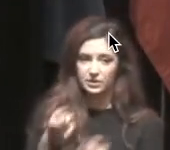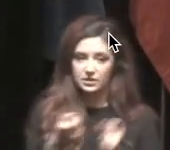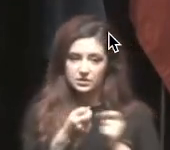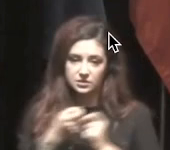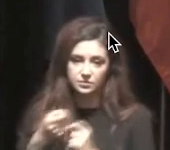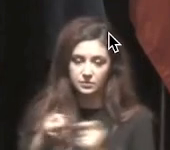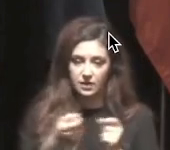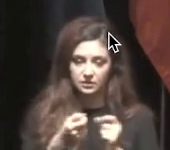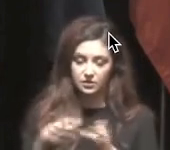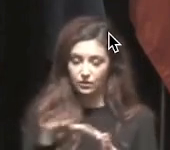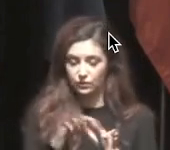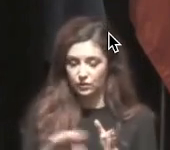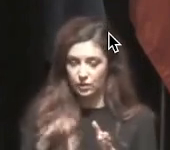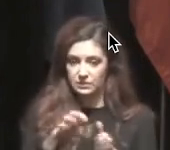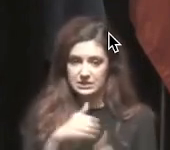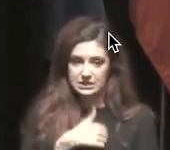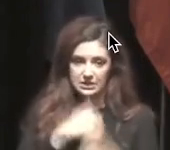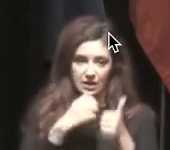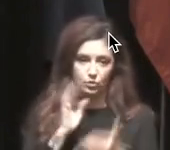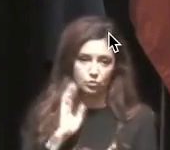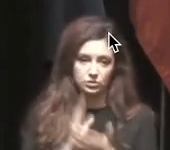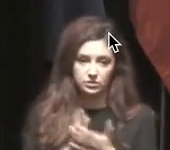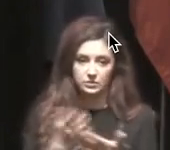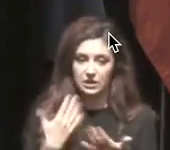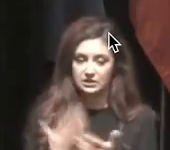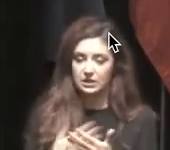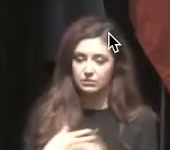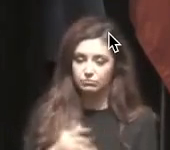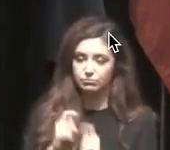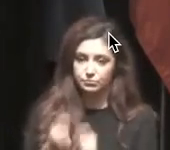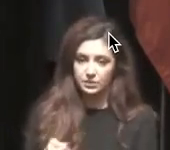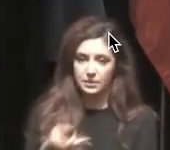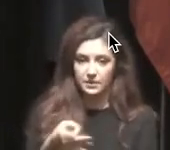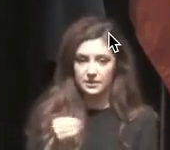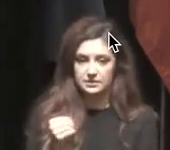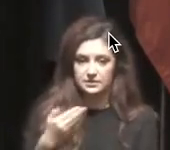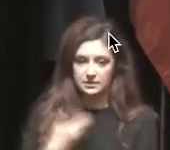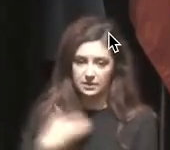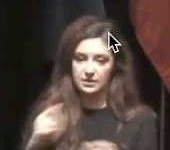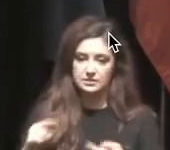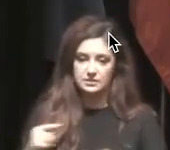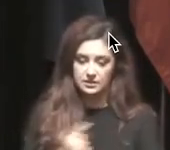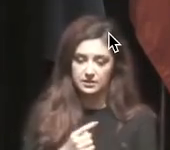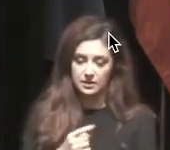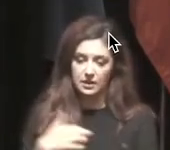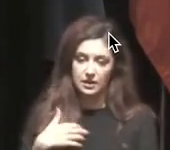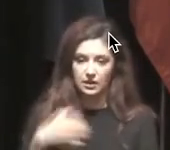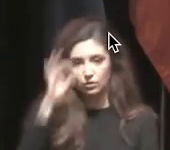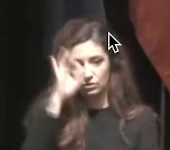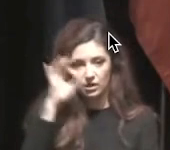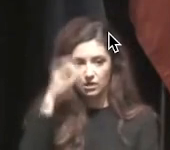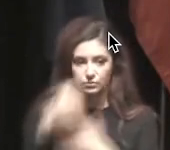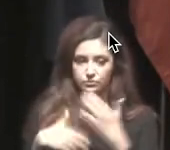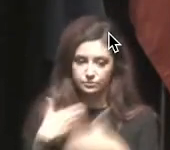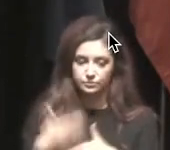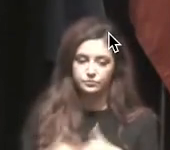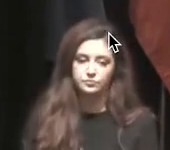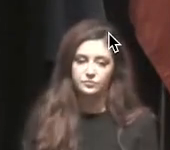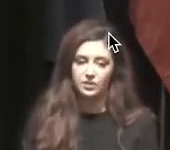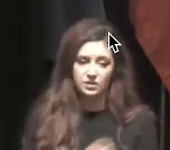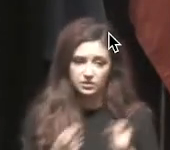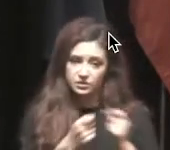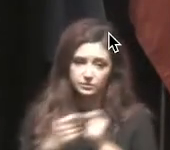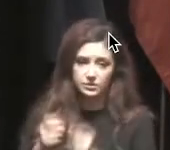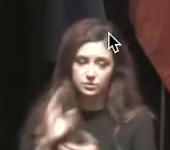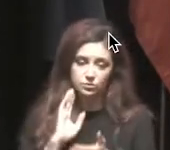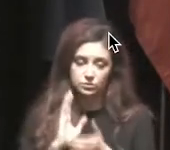Cidade deste mandato em que o destino de Lisboa esteve nas mãos do Executivo PSD-CDS e dos novos tempos de Carlos Moedas. É o último debate